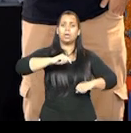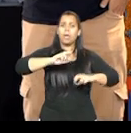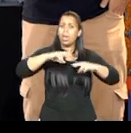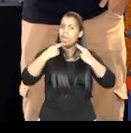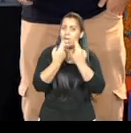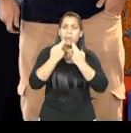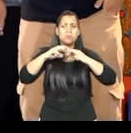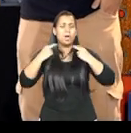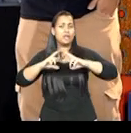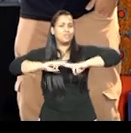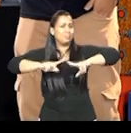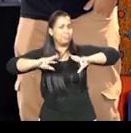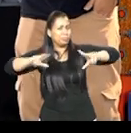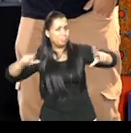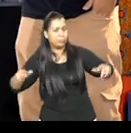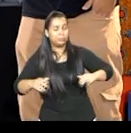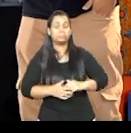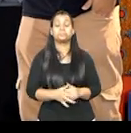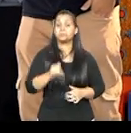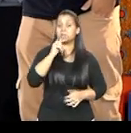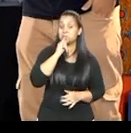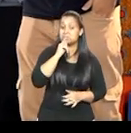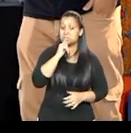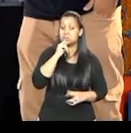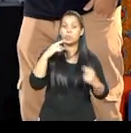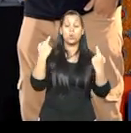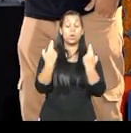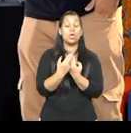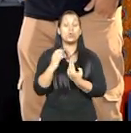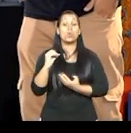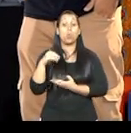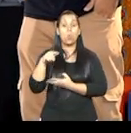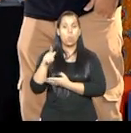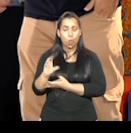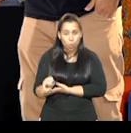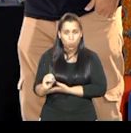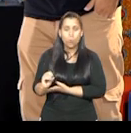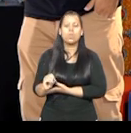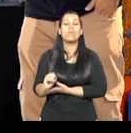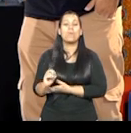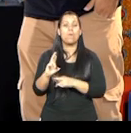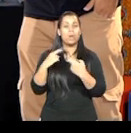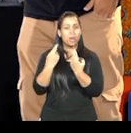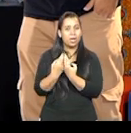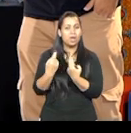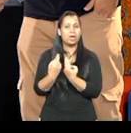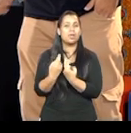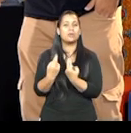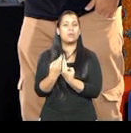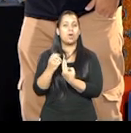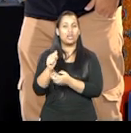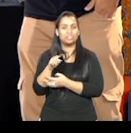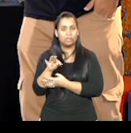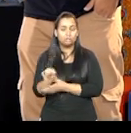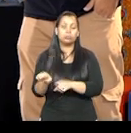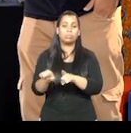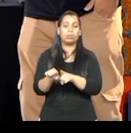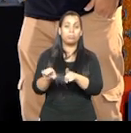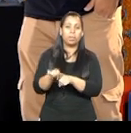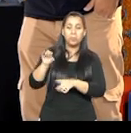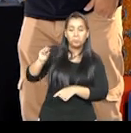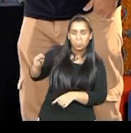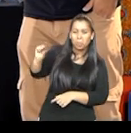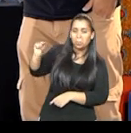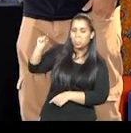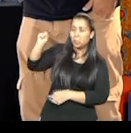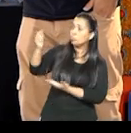vários tipos de impérios, como, por exemplo, o Reino do Congo, o Reino de Ashanti, o Império do Mali, Império de